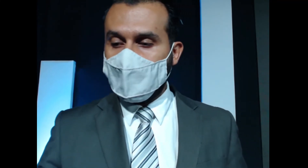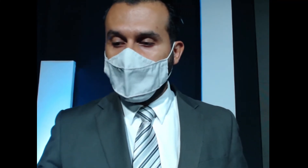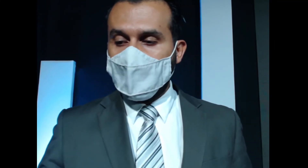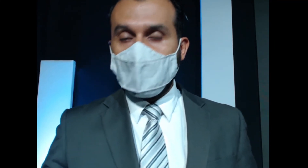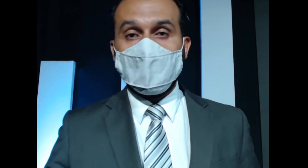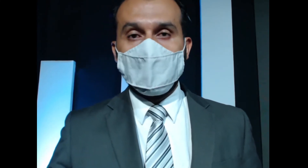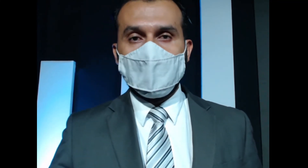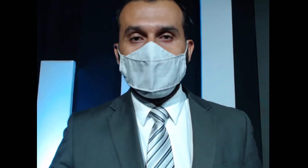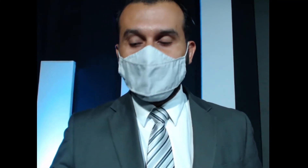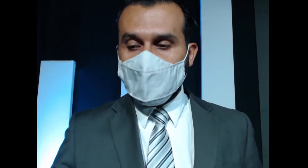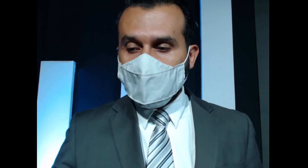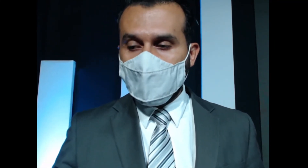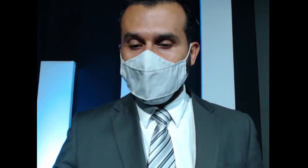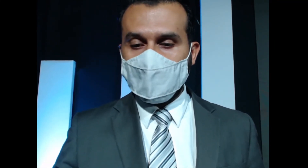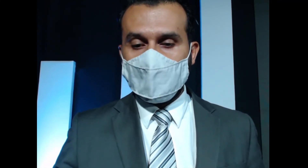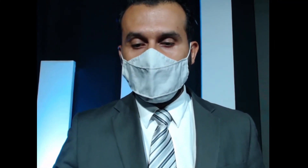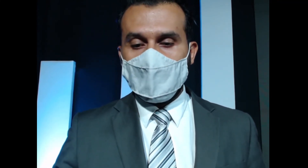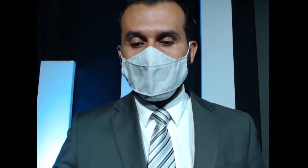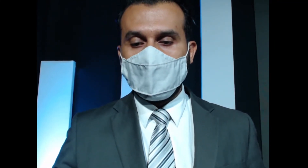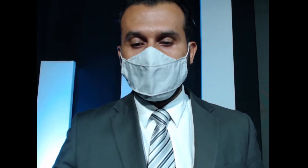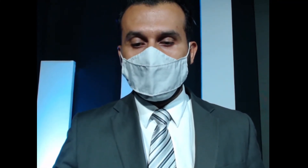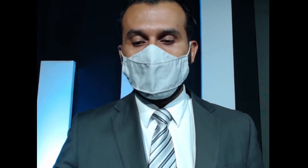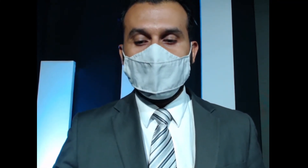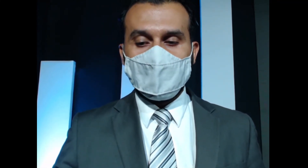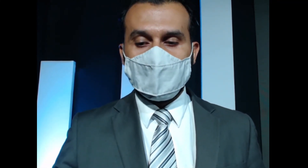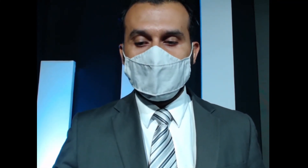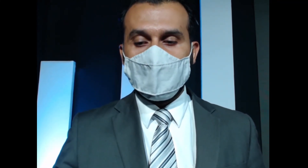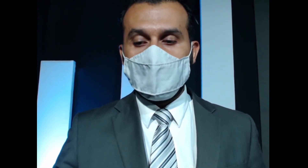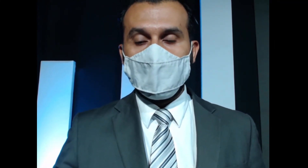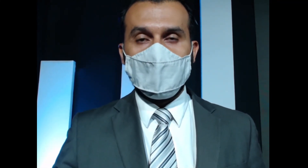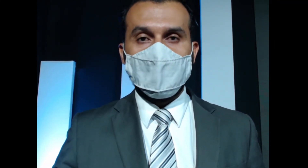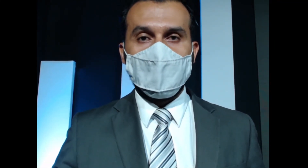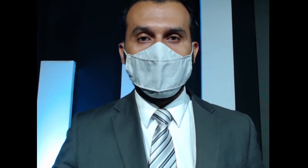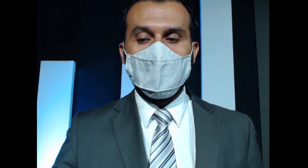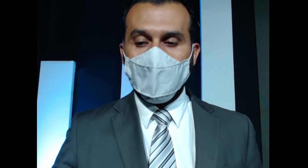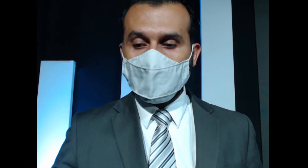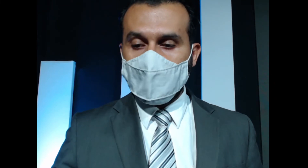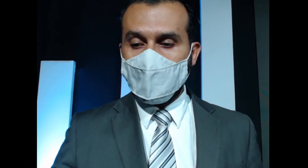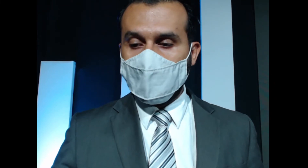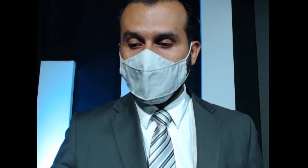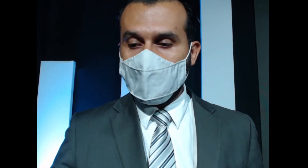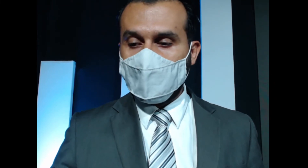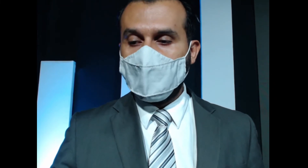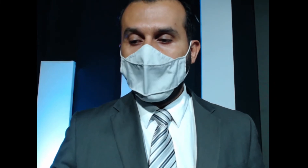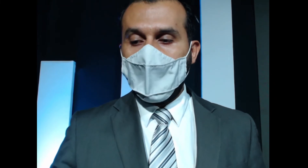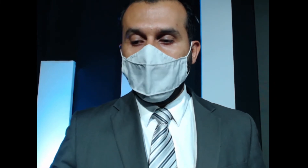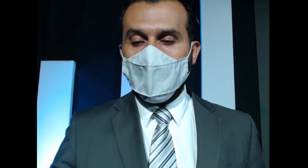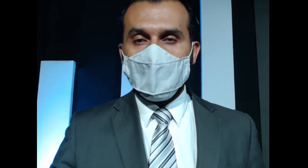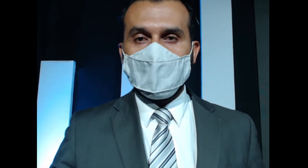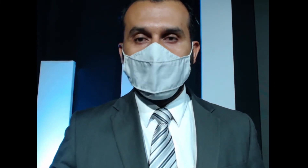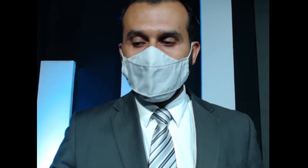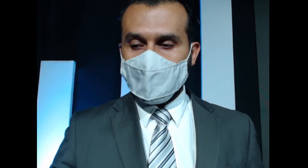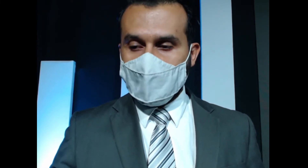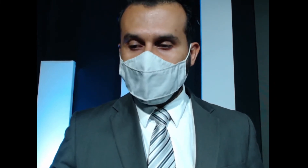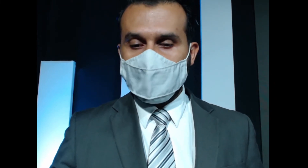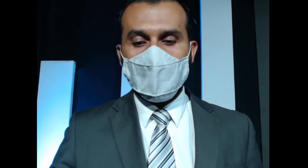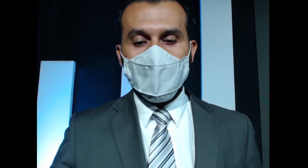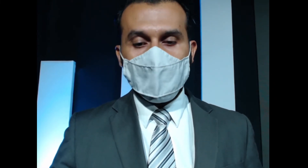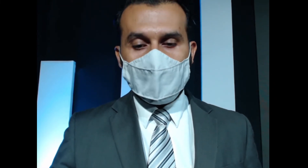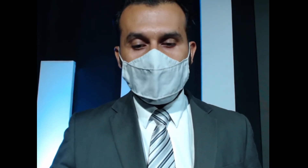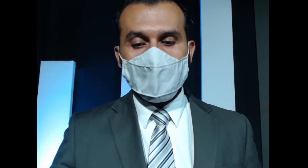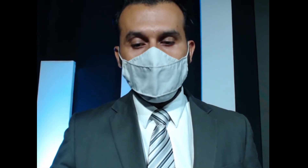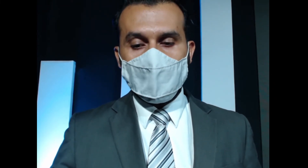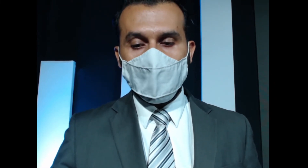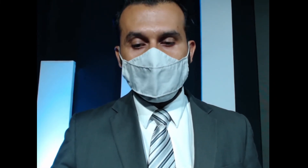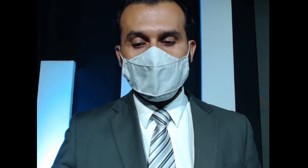doutora Gisele, pedimos gentilmente que todos e todas que quiserem fazer contribuições postem no